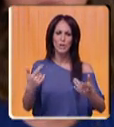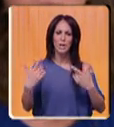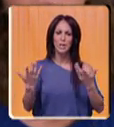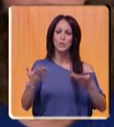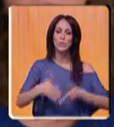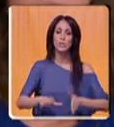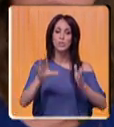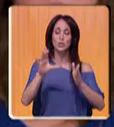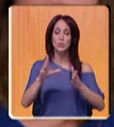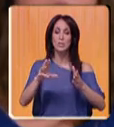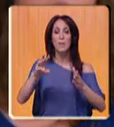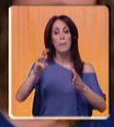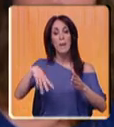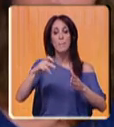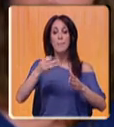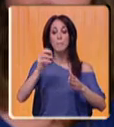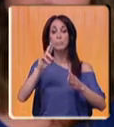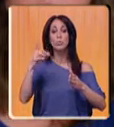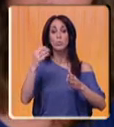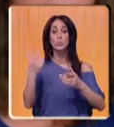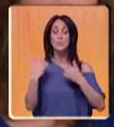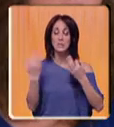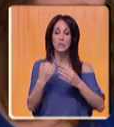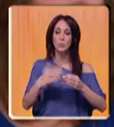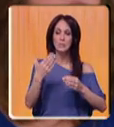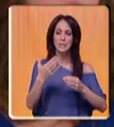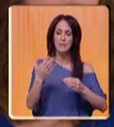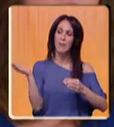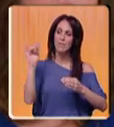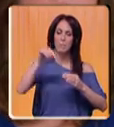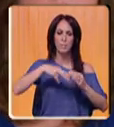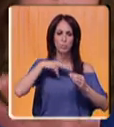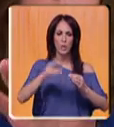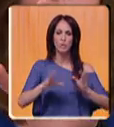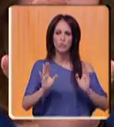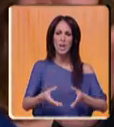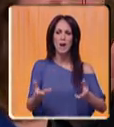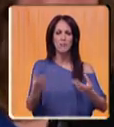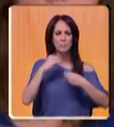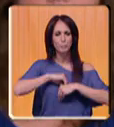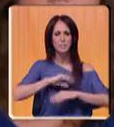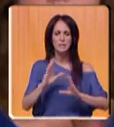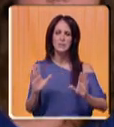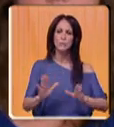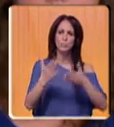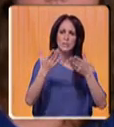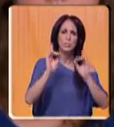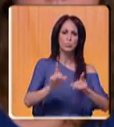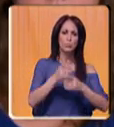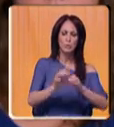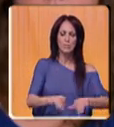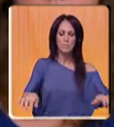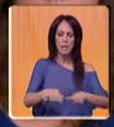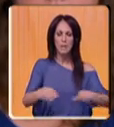Lourenço Marques. Exato. Vim para cá com 7 para 8 anos. Uhum. Já tinha alguma iniciação musical através do